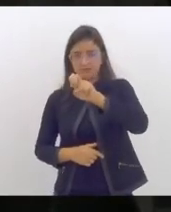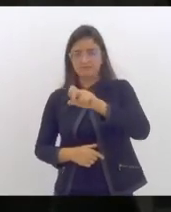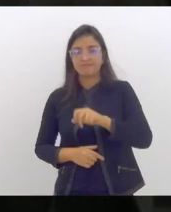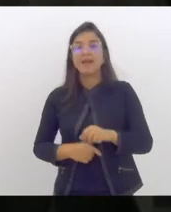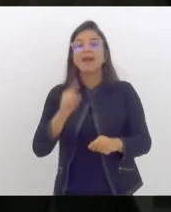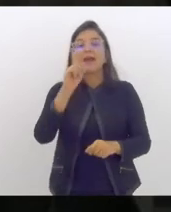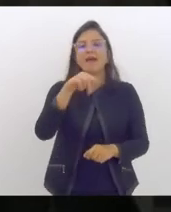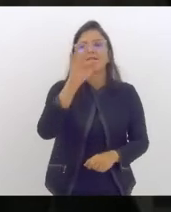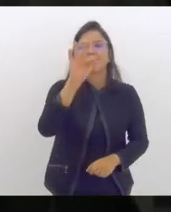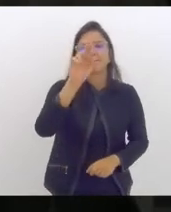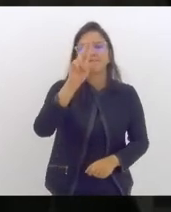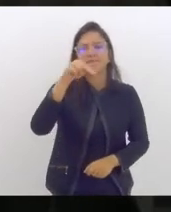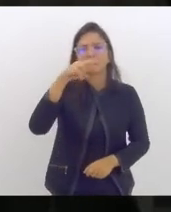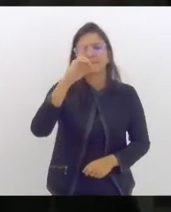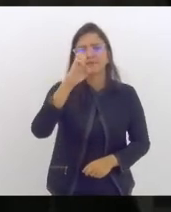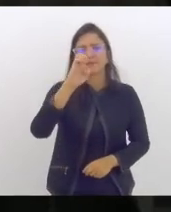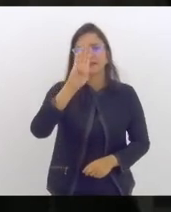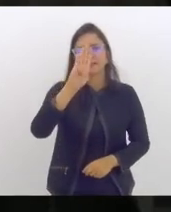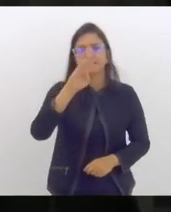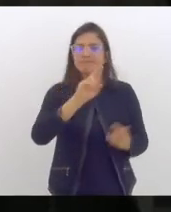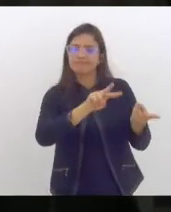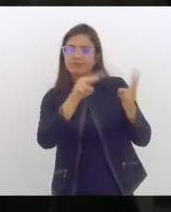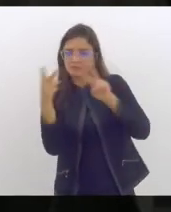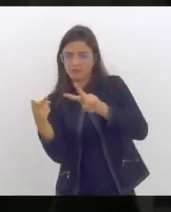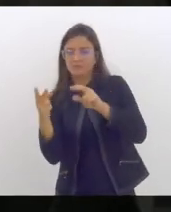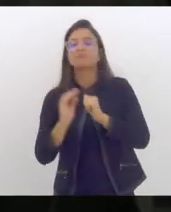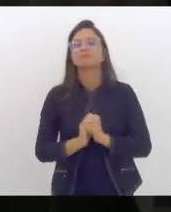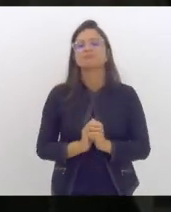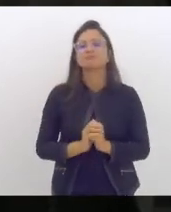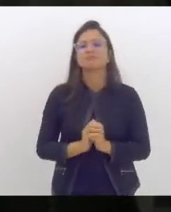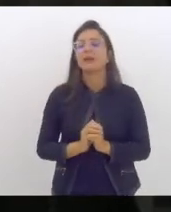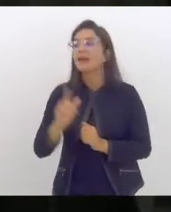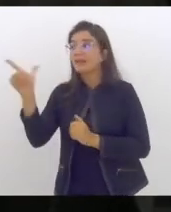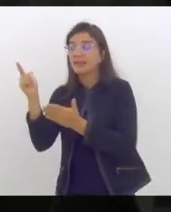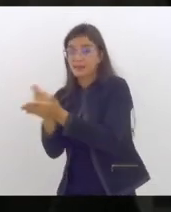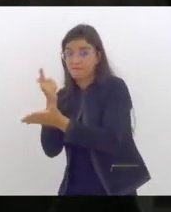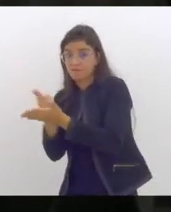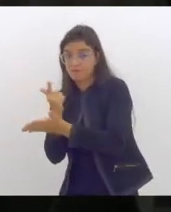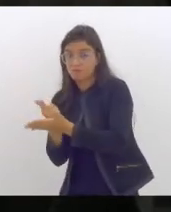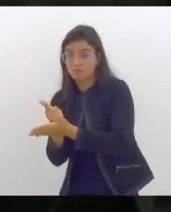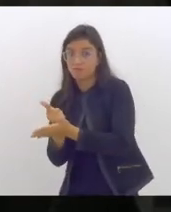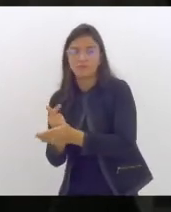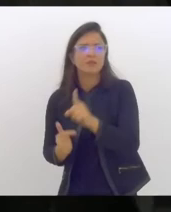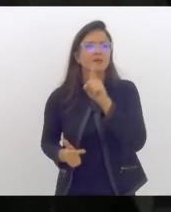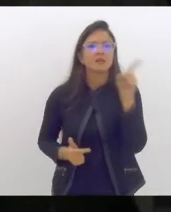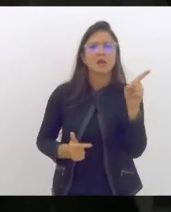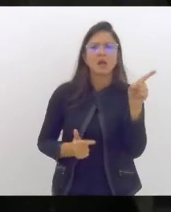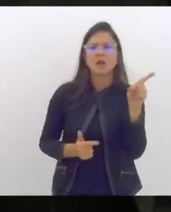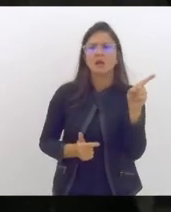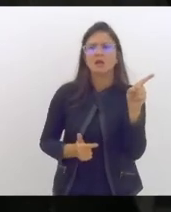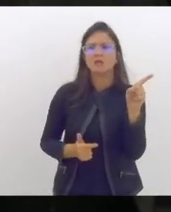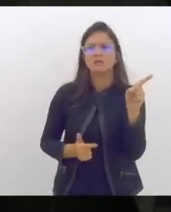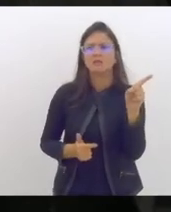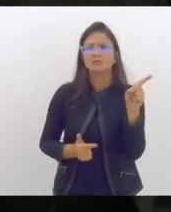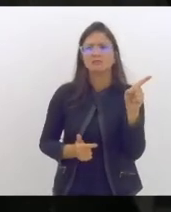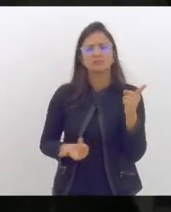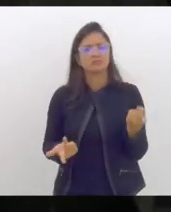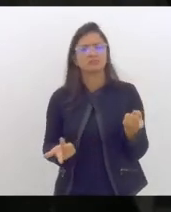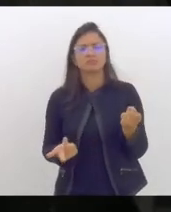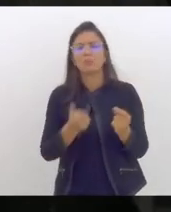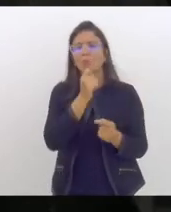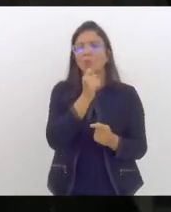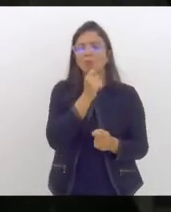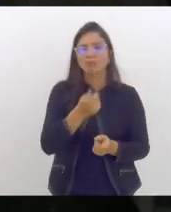Fundeb. A aquisição dos livros, a fonte de recurso é 100, tesouro.